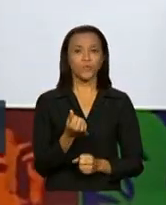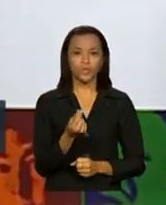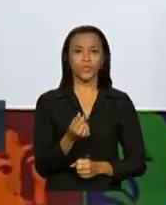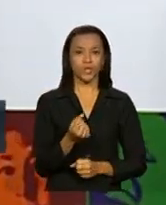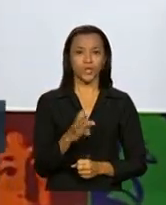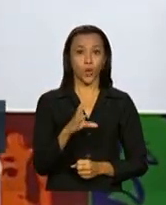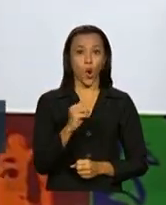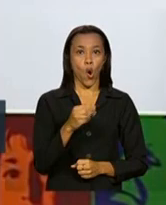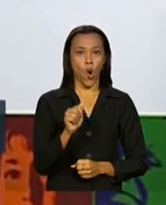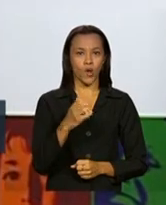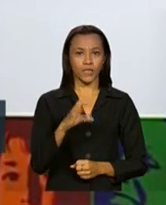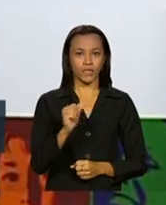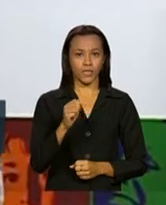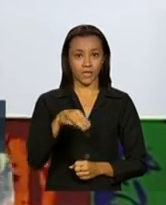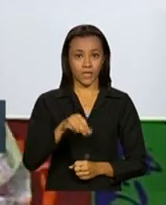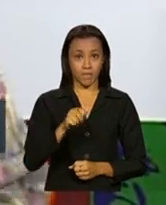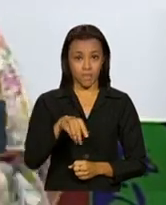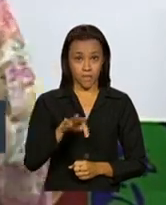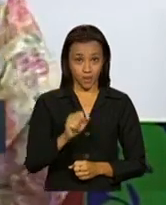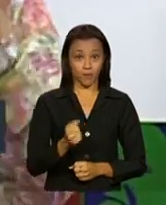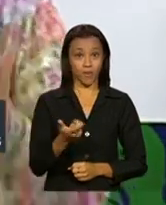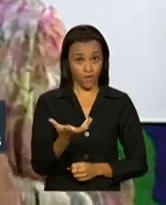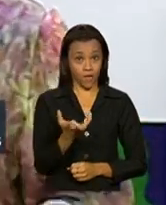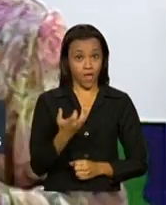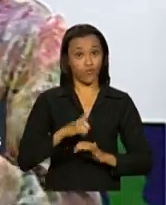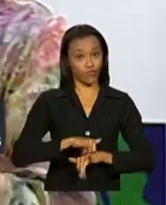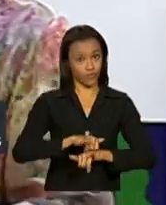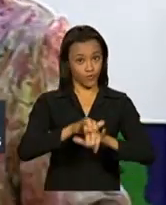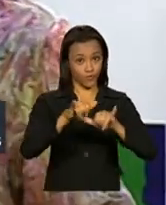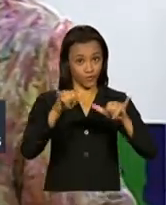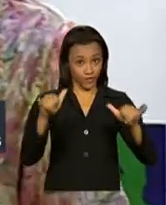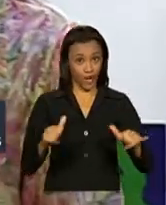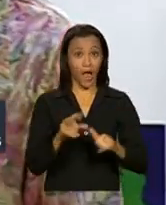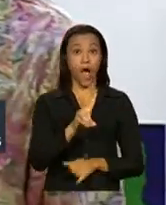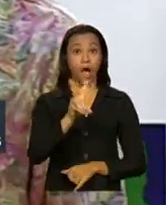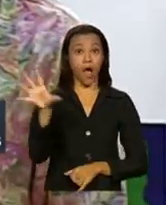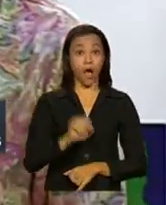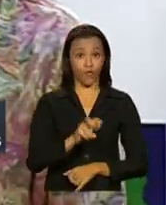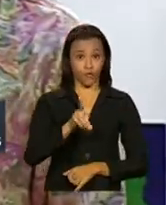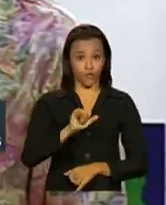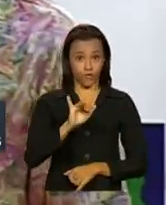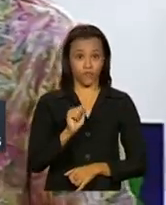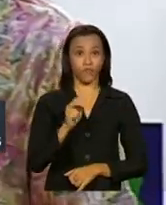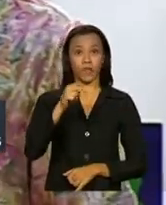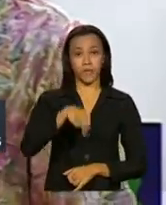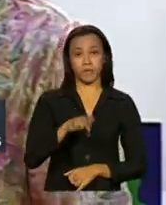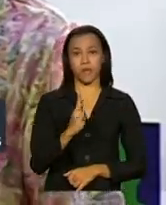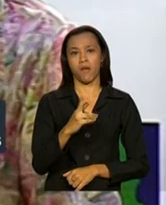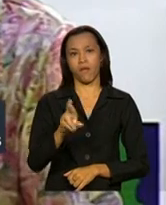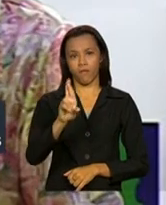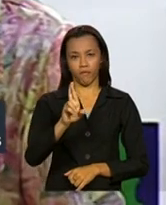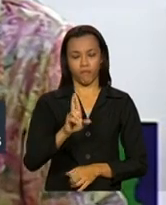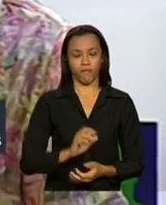eu faço questão de divulgá-lo ao vivo na NBR eh